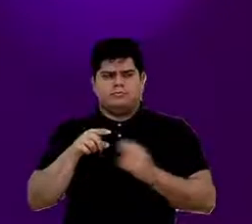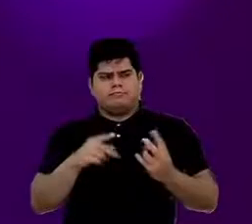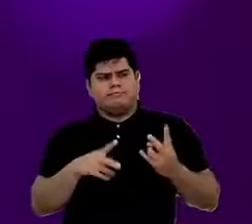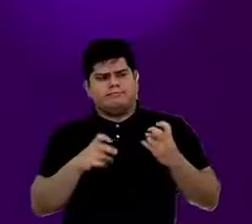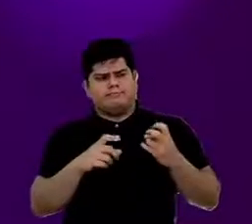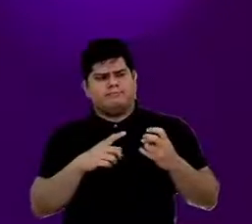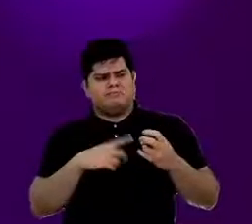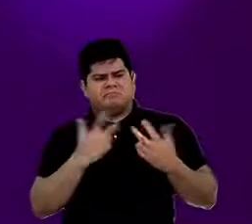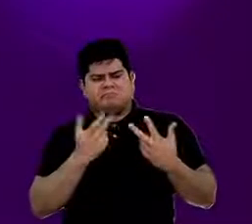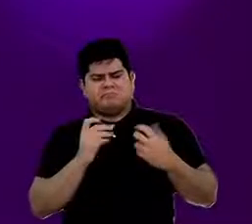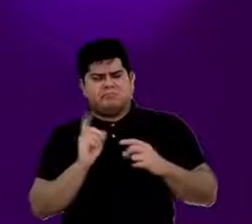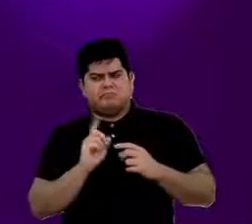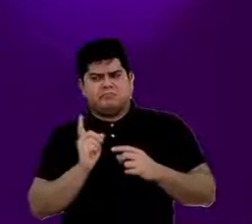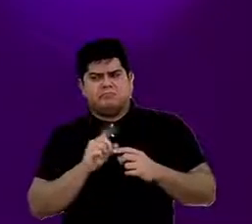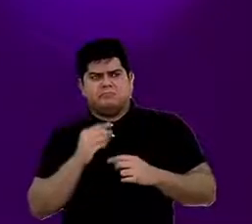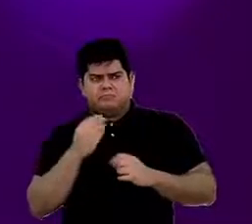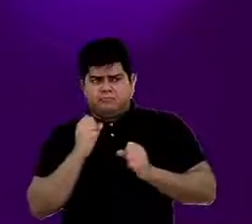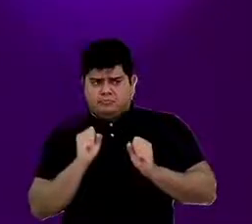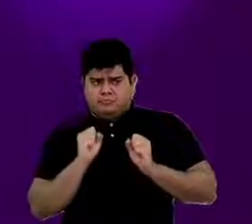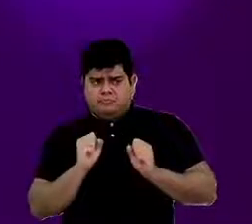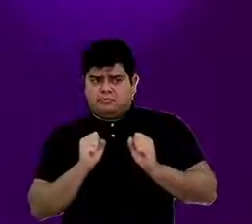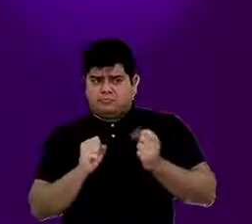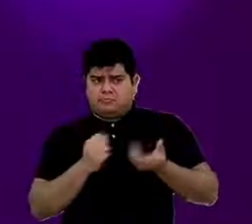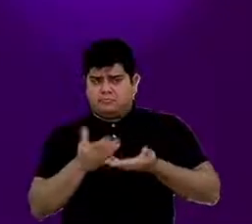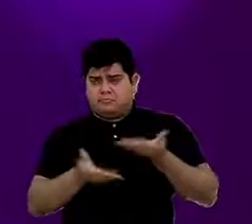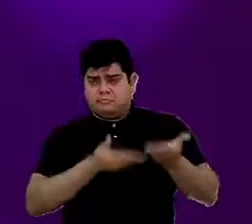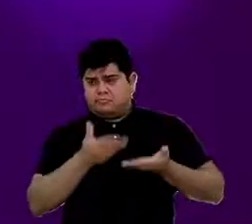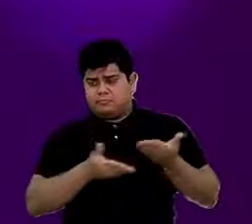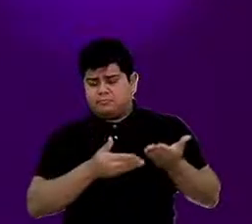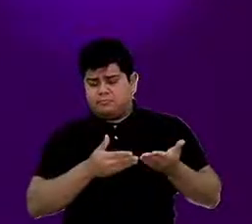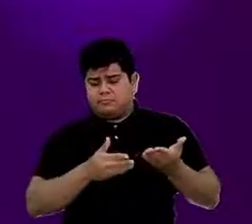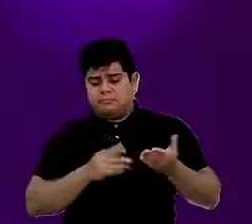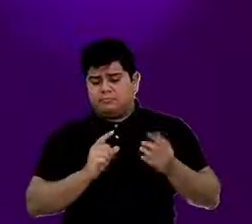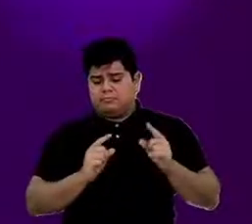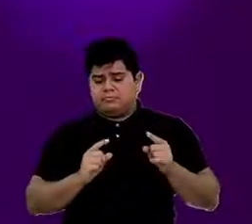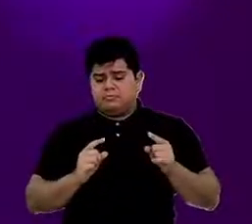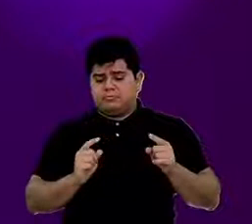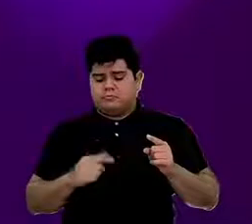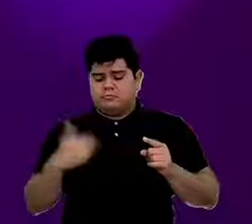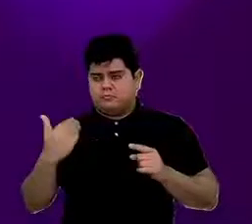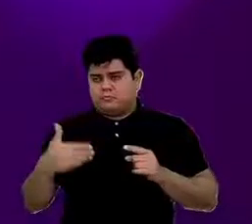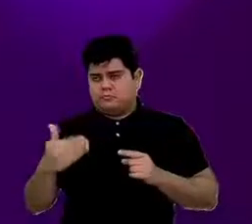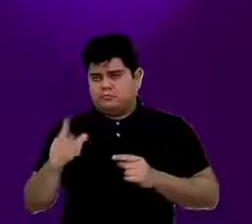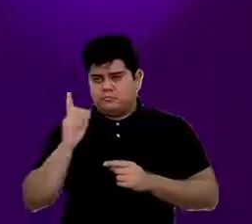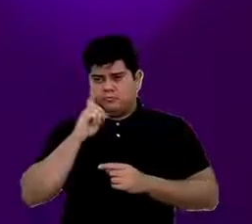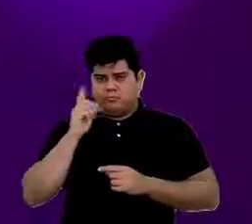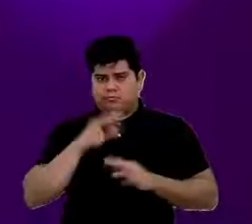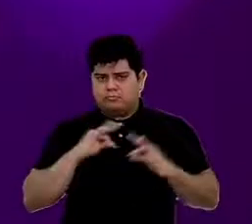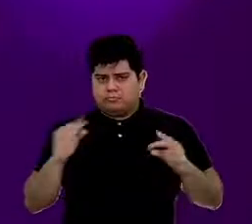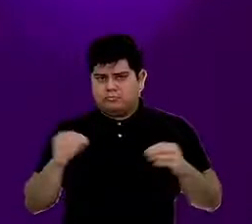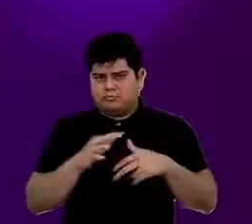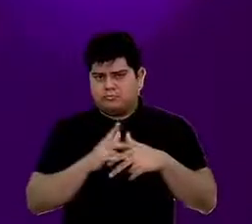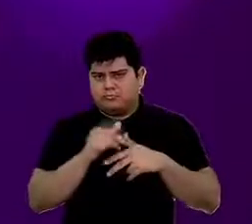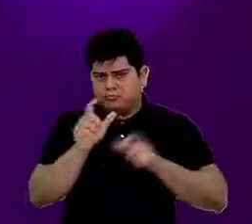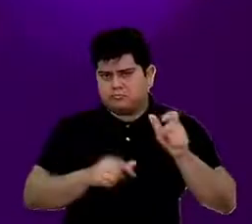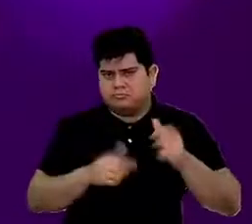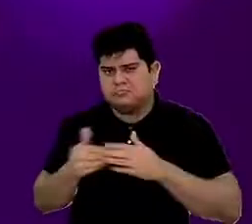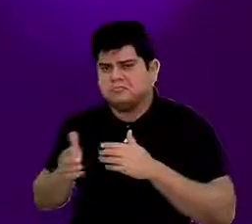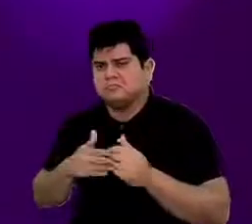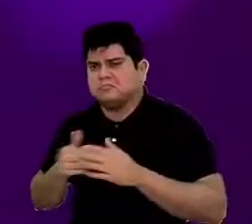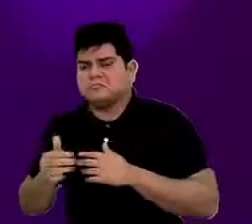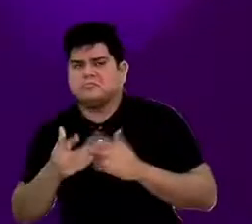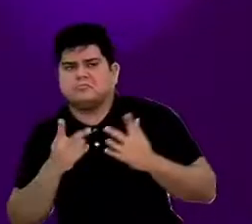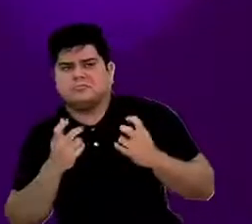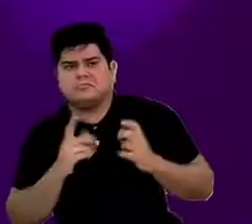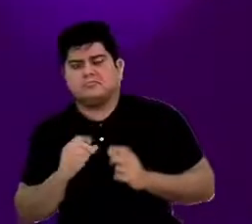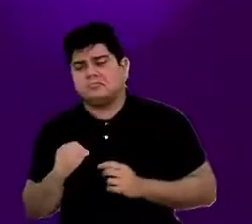estenose importante, se eu devo tratar de maneira rotineira todos esses pacientes, independente de sintoma,